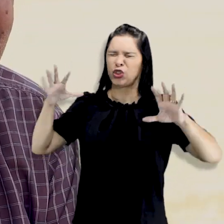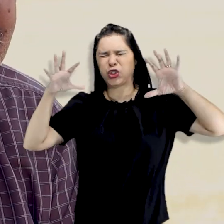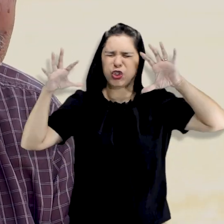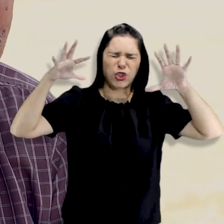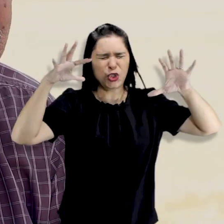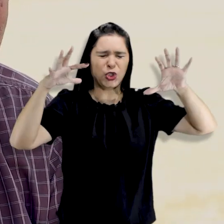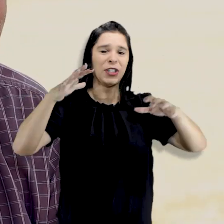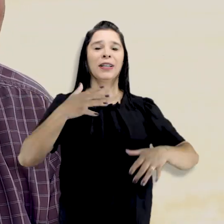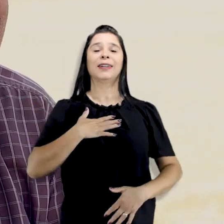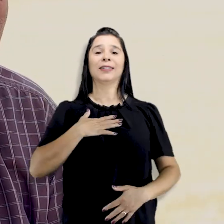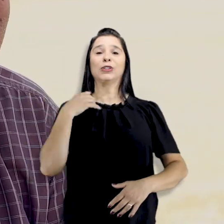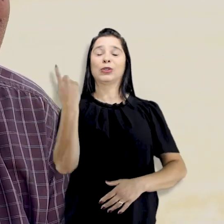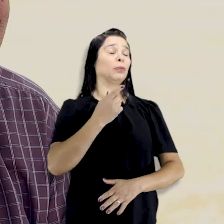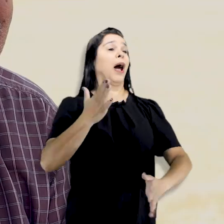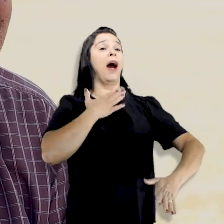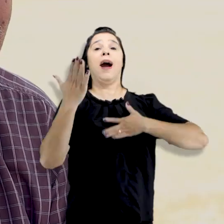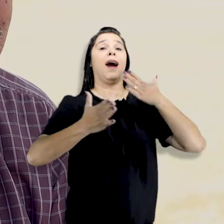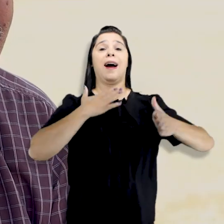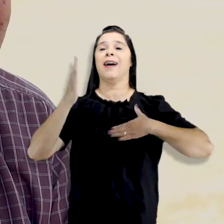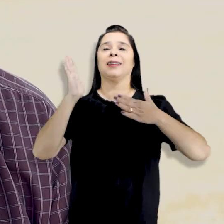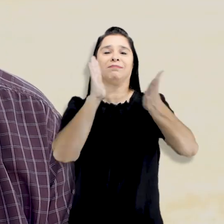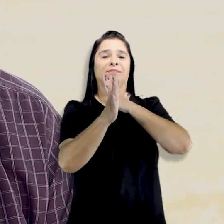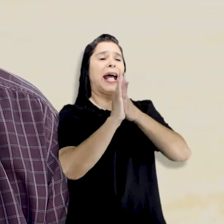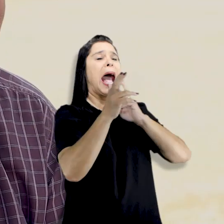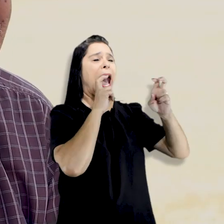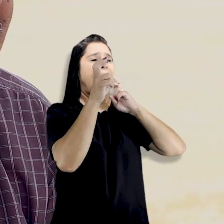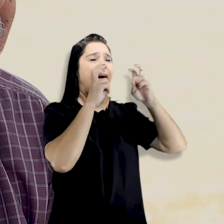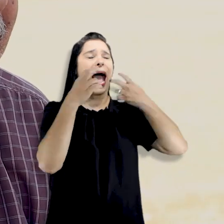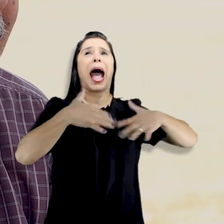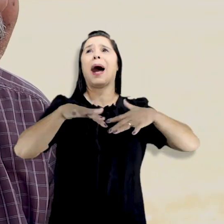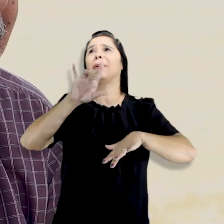cada susto que o cara saía gritando, meu Deus, e